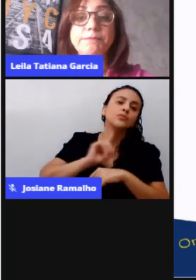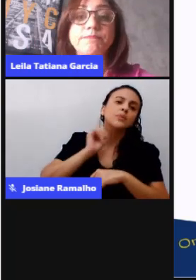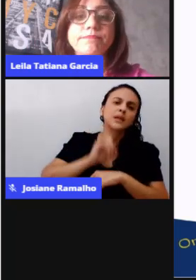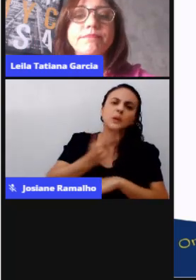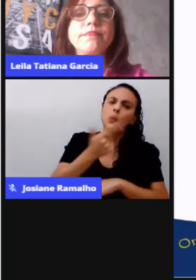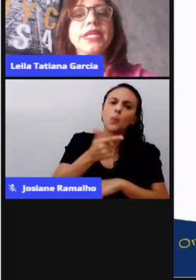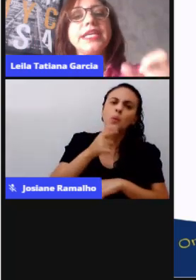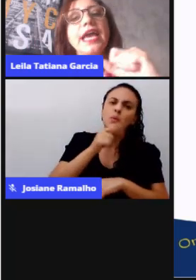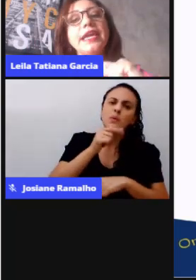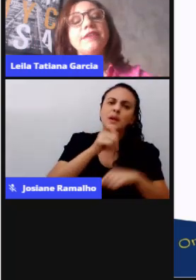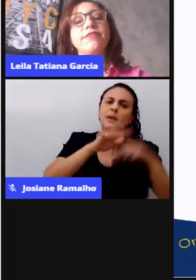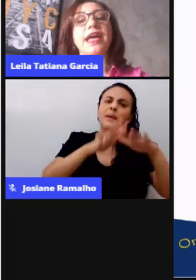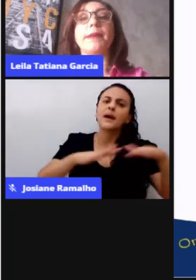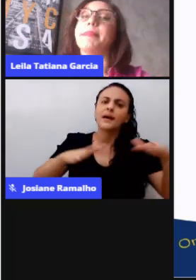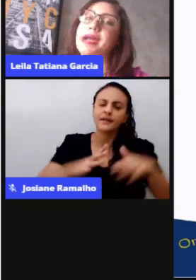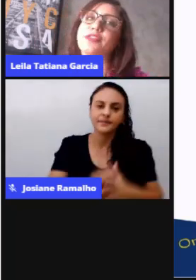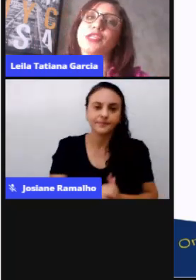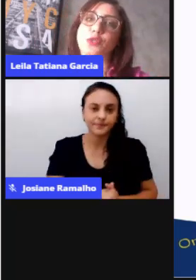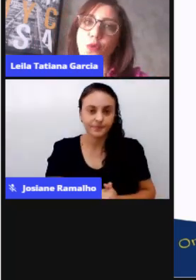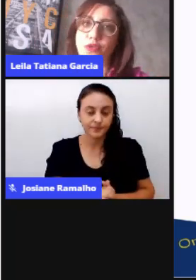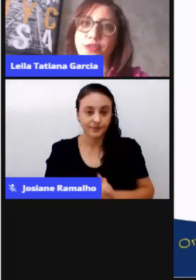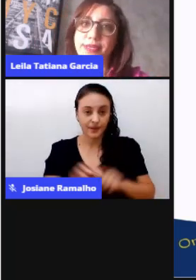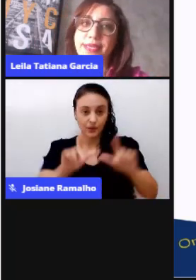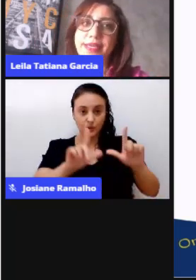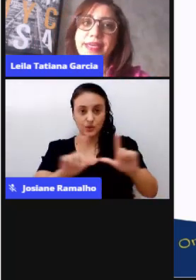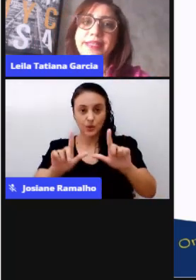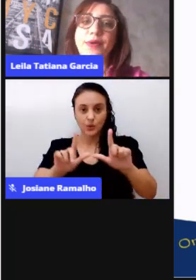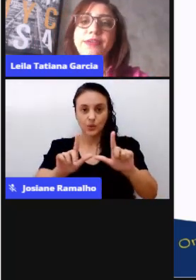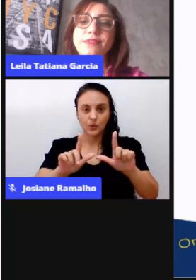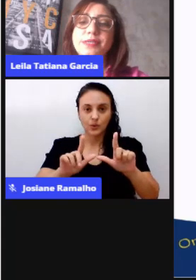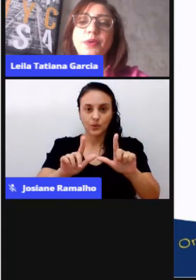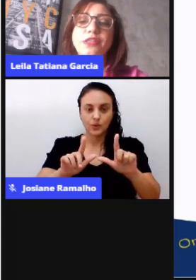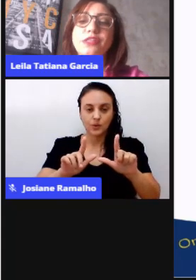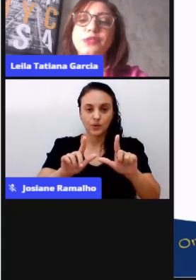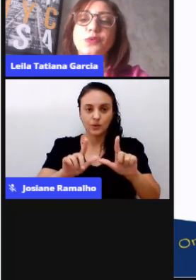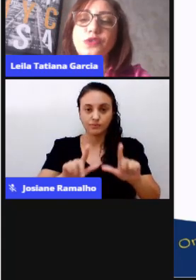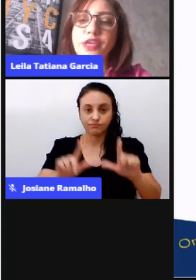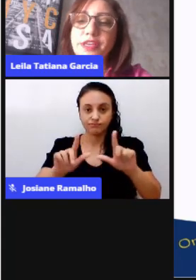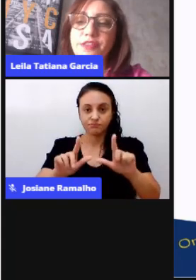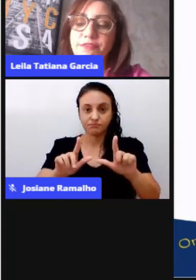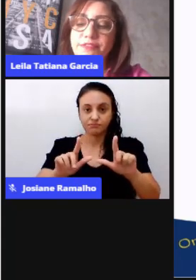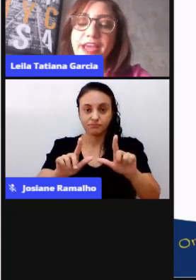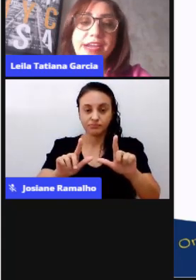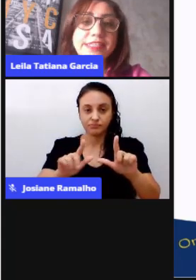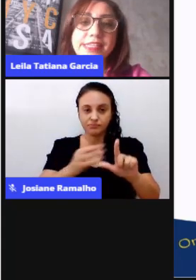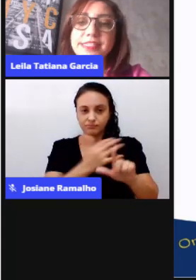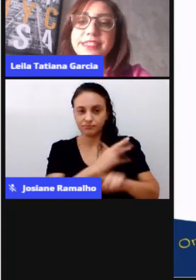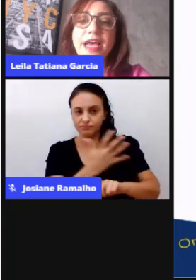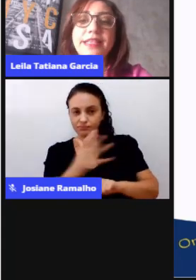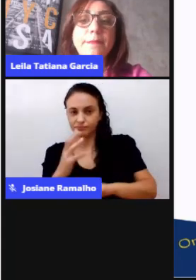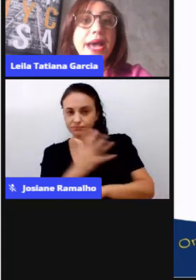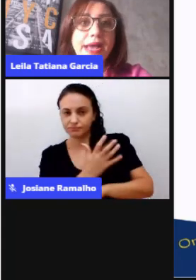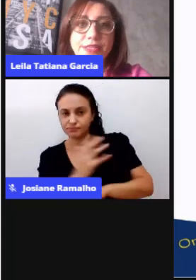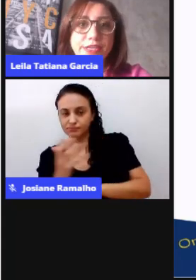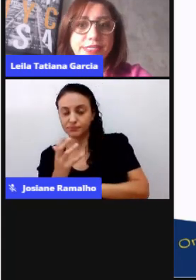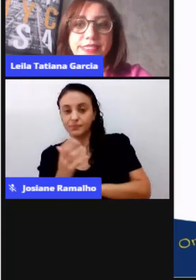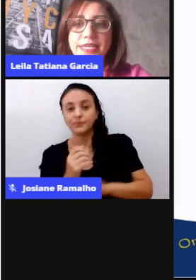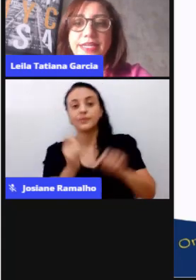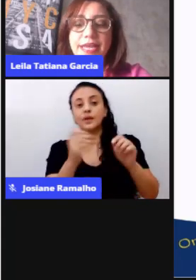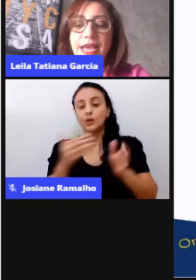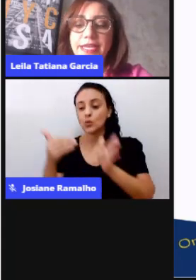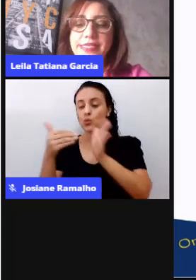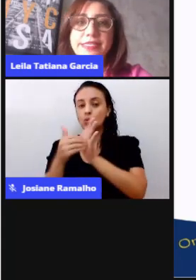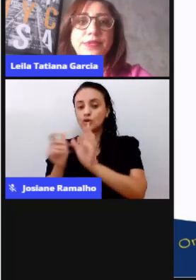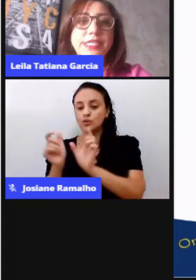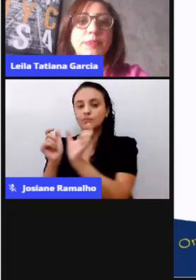vasta ali. E aí ele fala mar de soja. Então aqui você pode discutir diversas